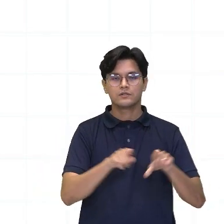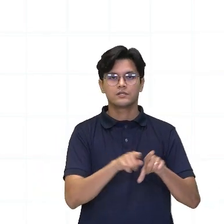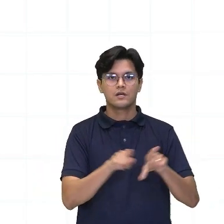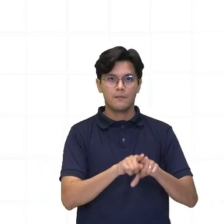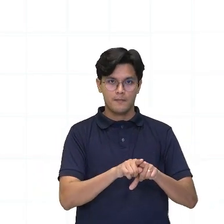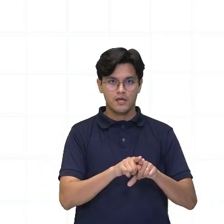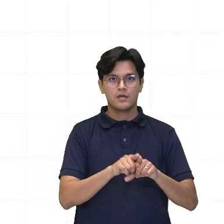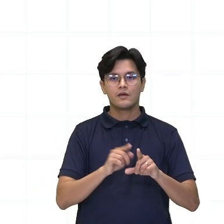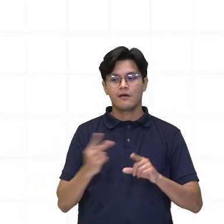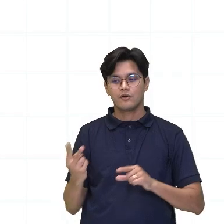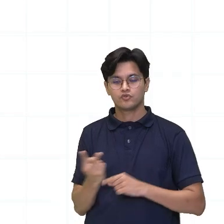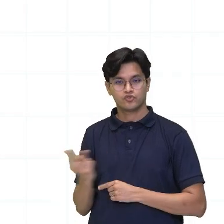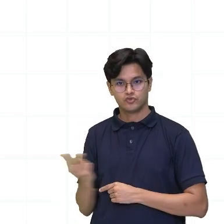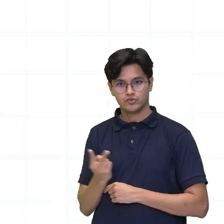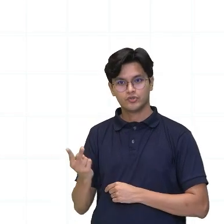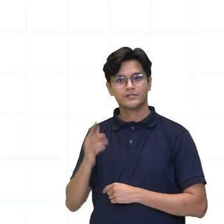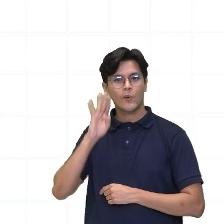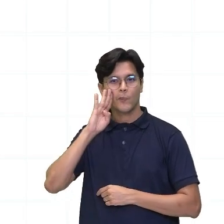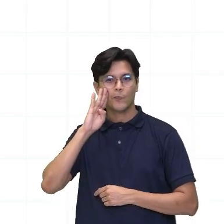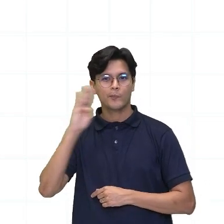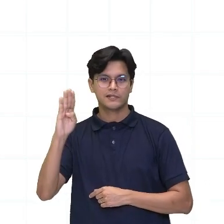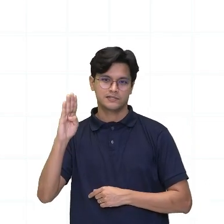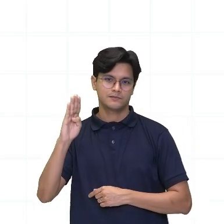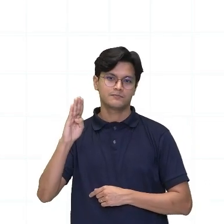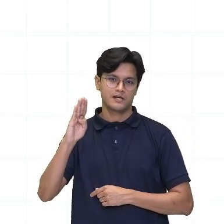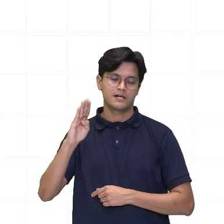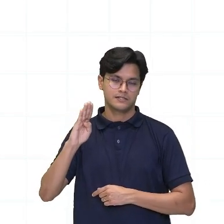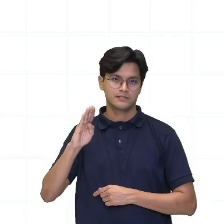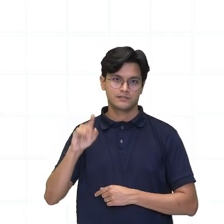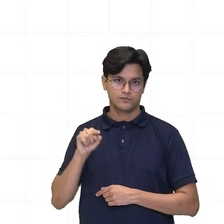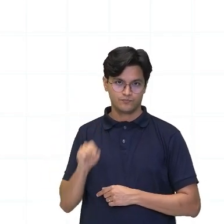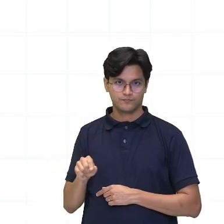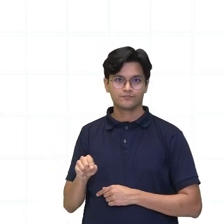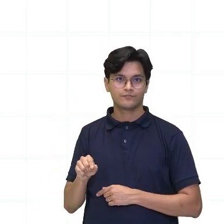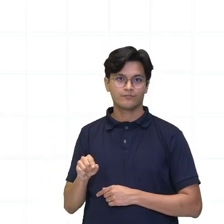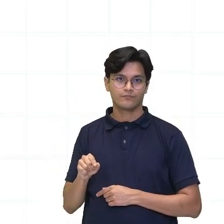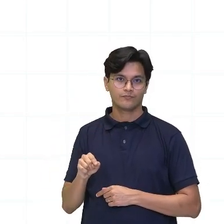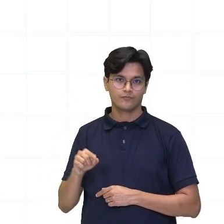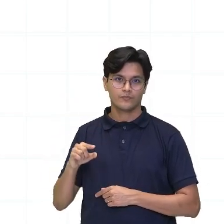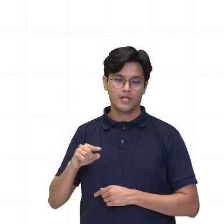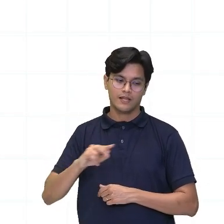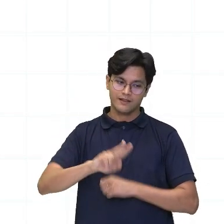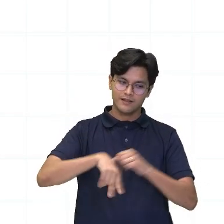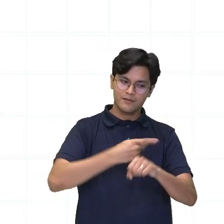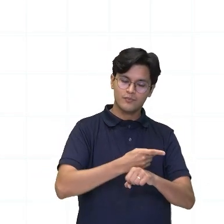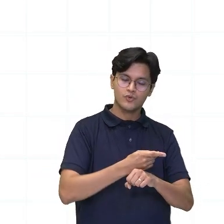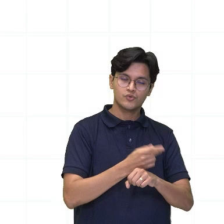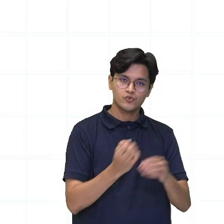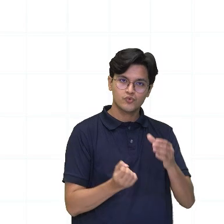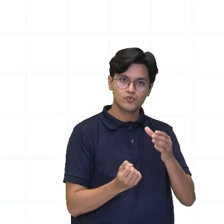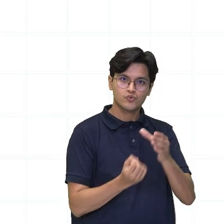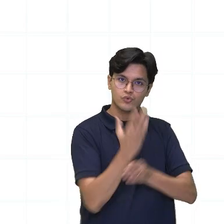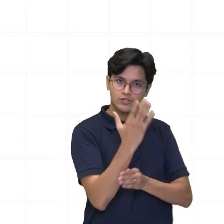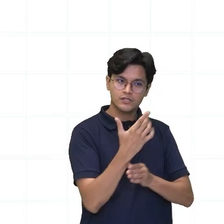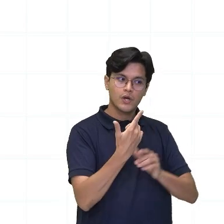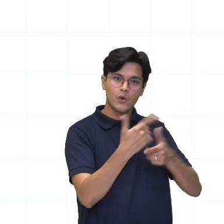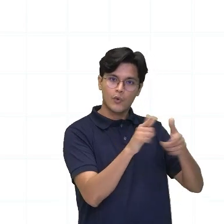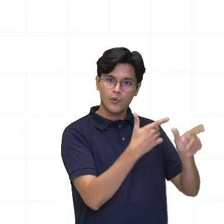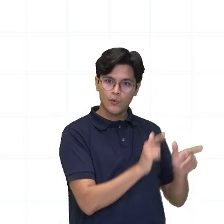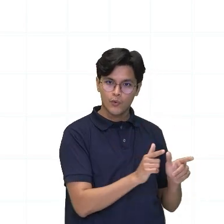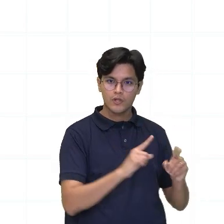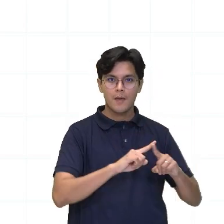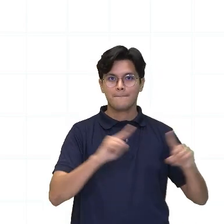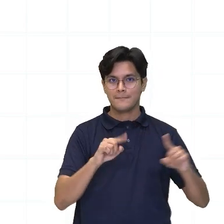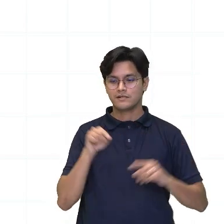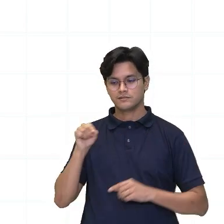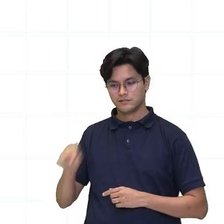2 períodos principais que vão dar prosseguimento aos outros, mas esse aí é quando o homem não